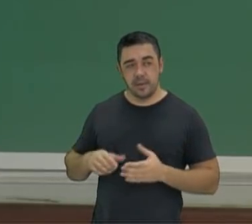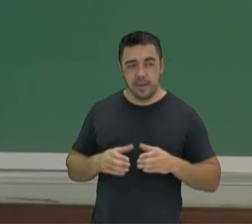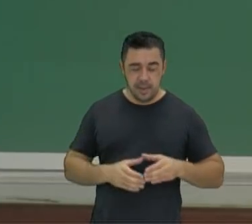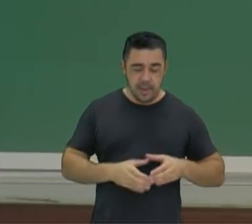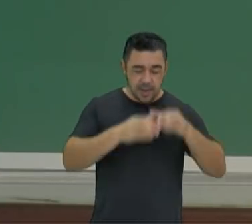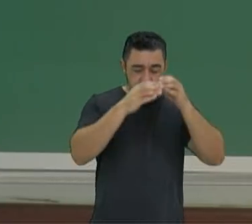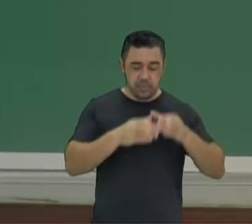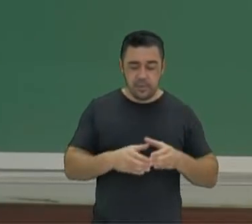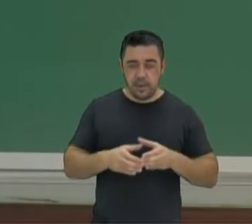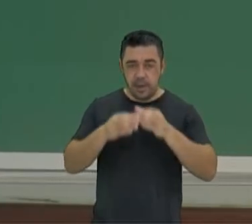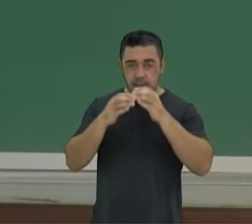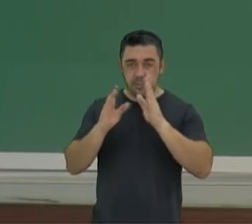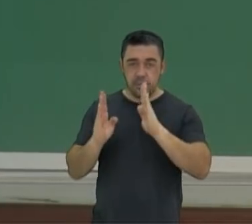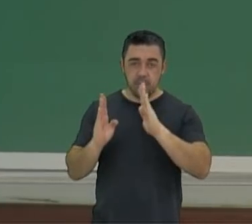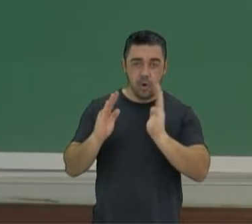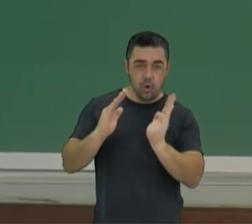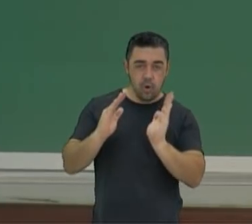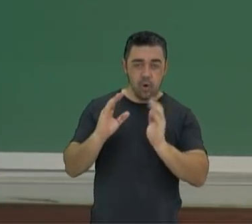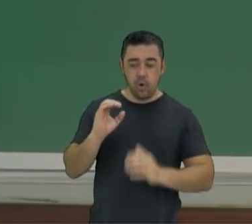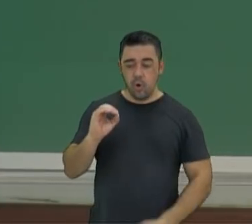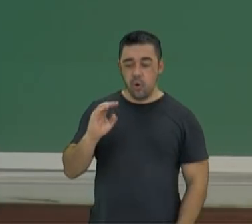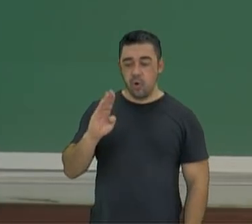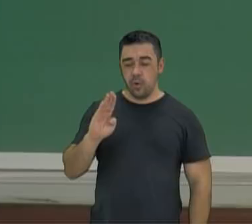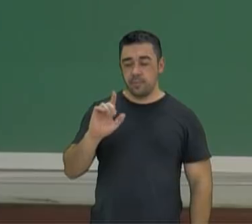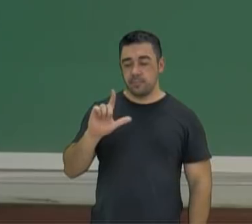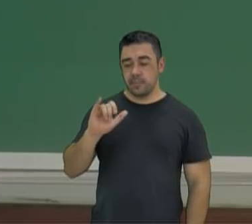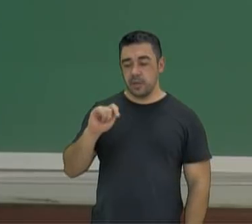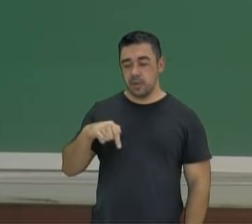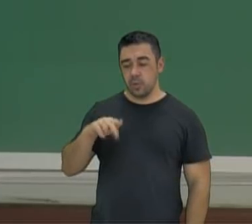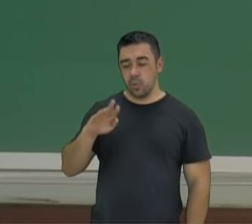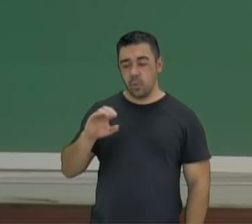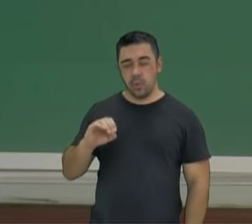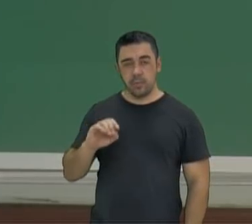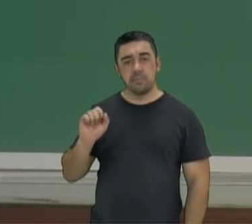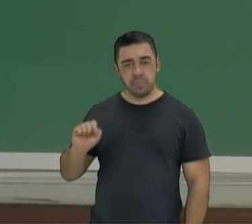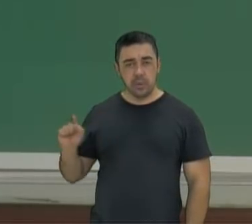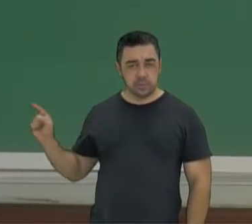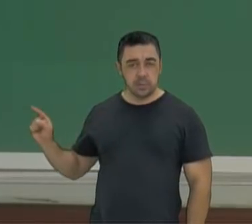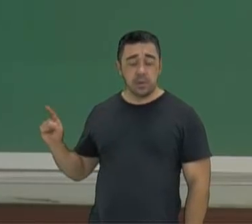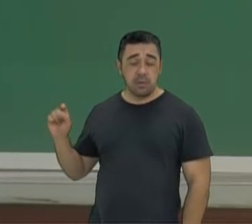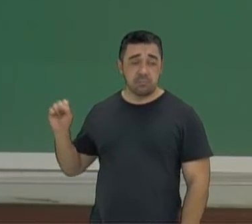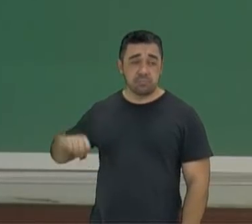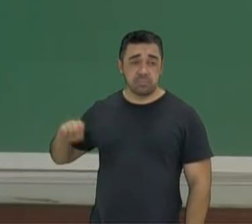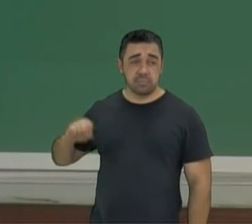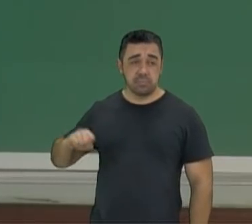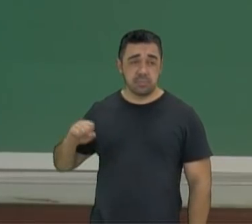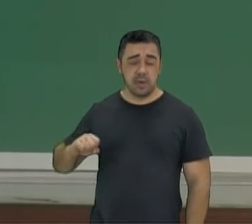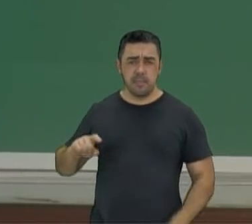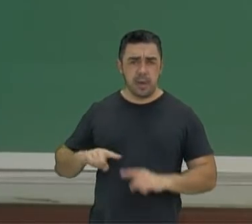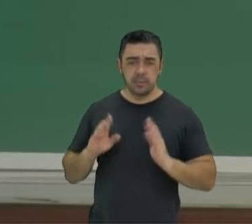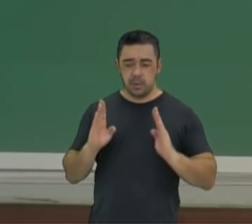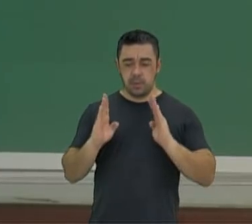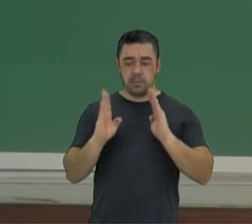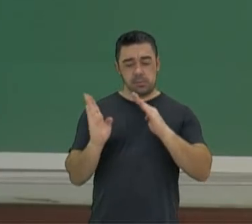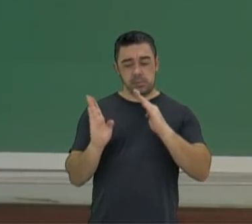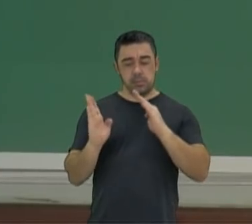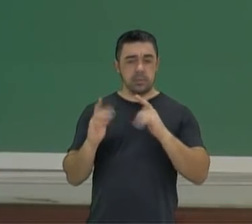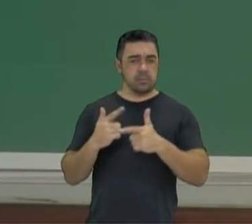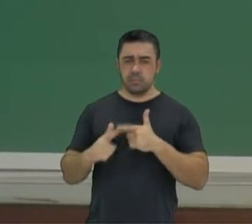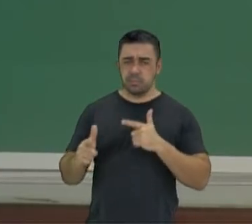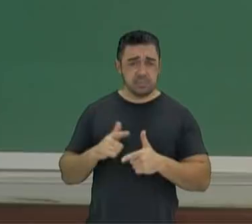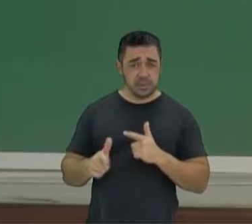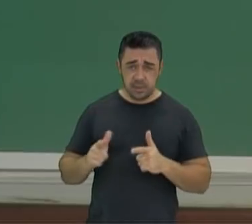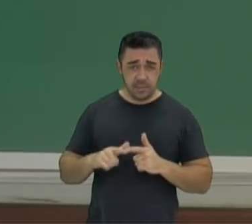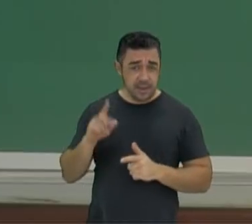reto, prisma oblíquo. Pode ser essa daqui? Pode. Ah, professora, mas ele não está retinho. Não tem